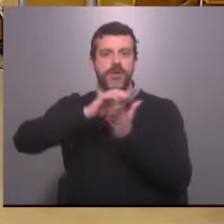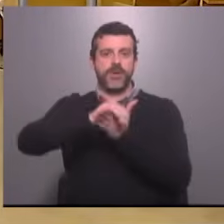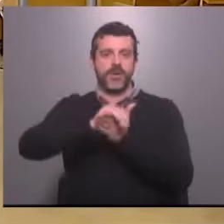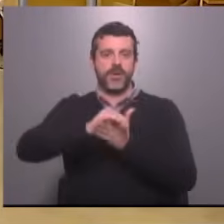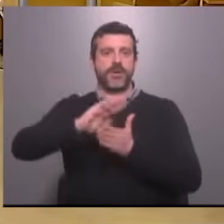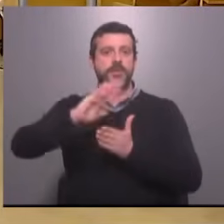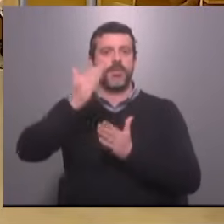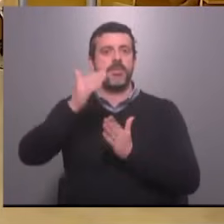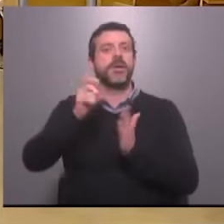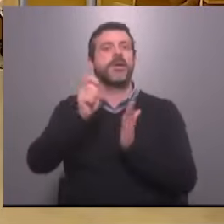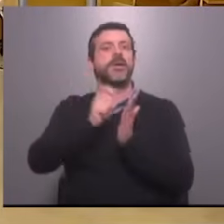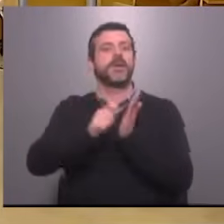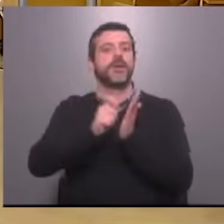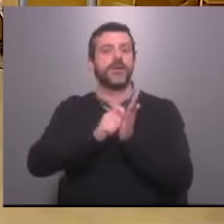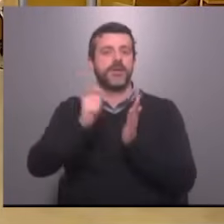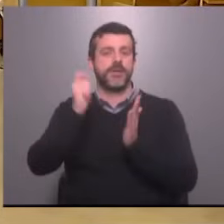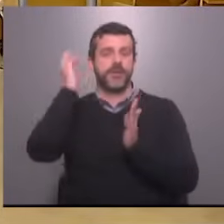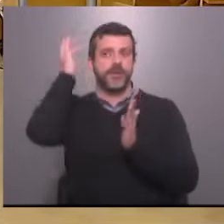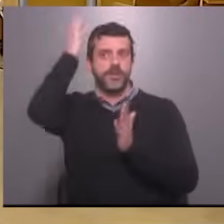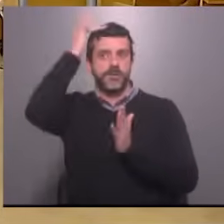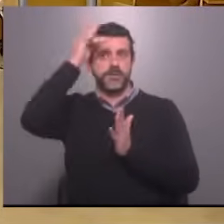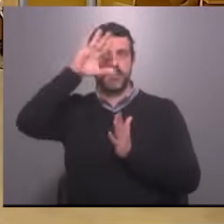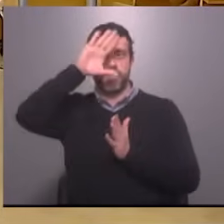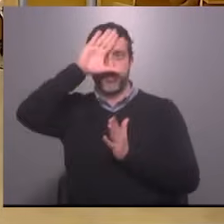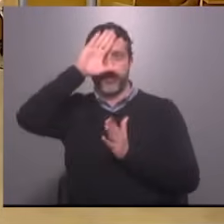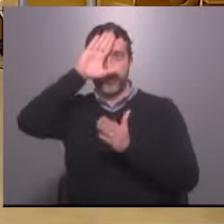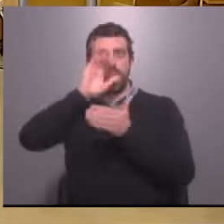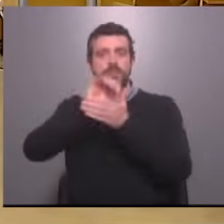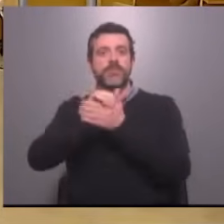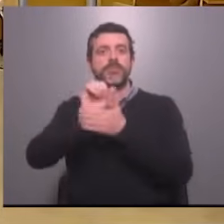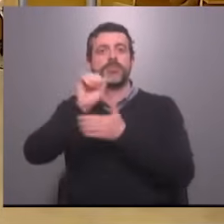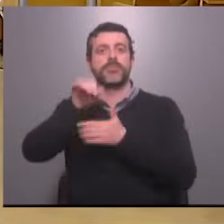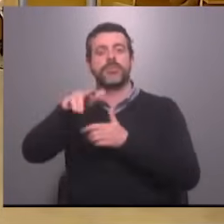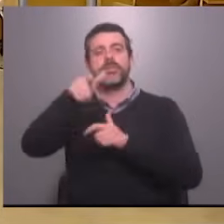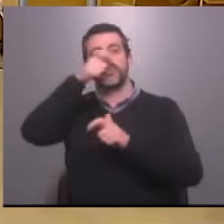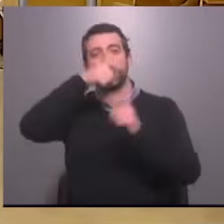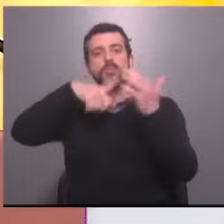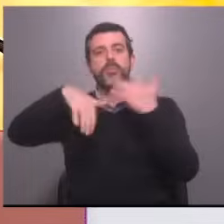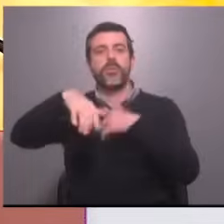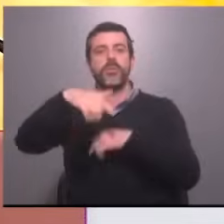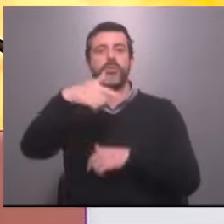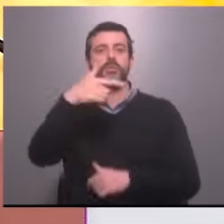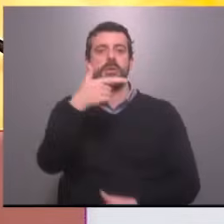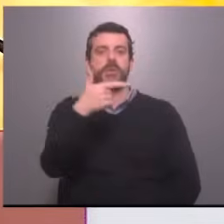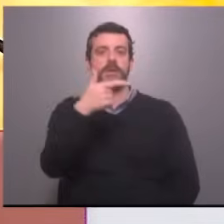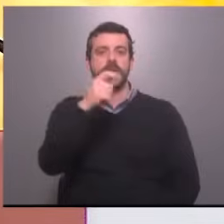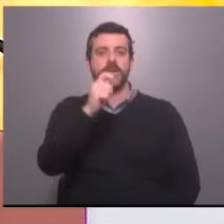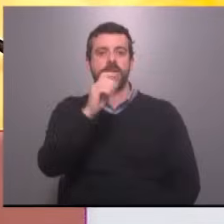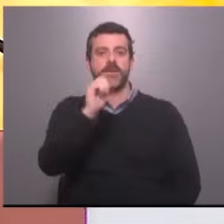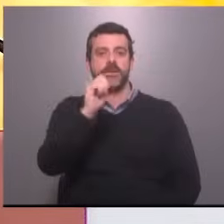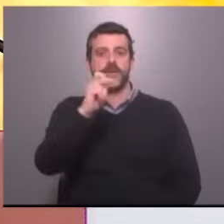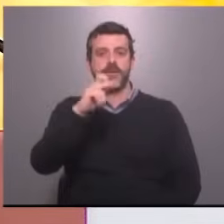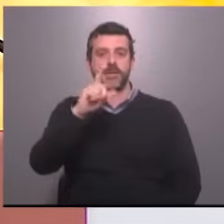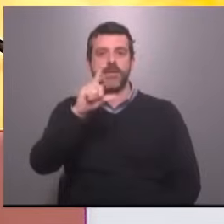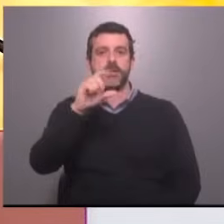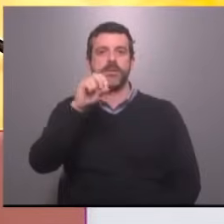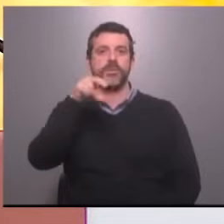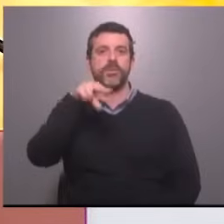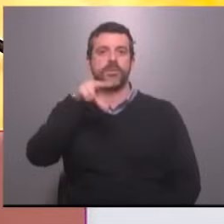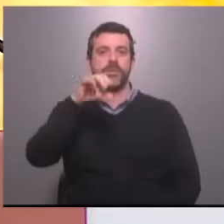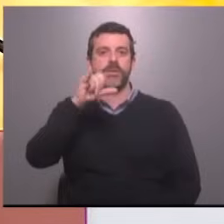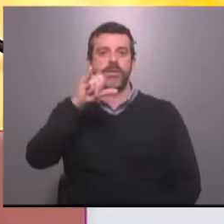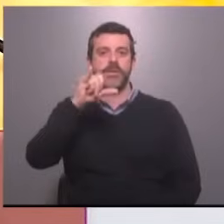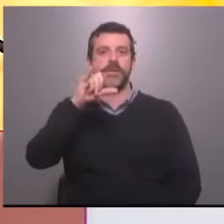Leitura da primeira epístola do apóstolo São Paulo aos Tessalonicenses.